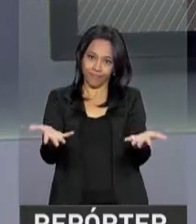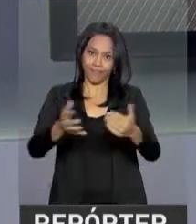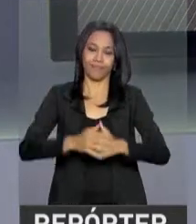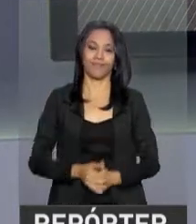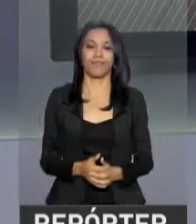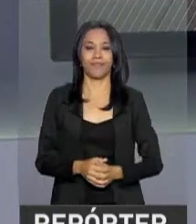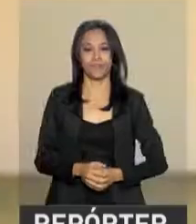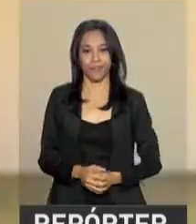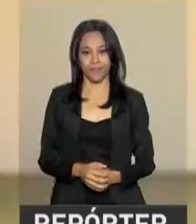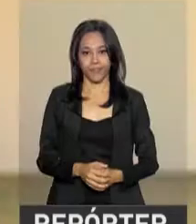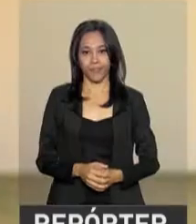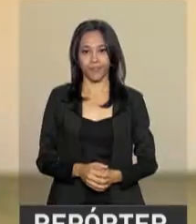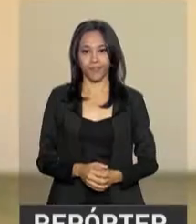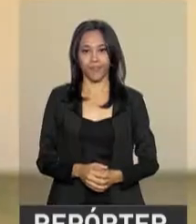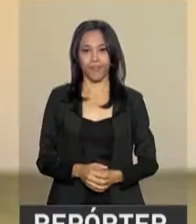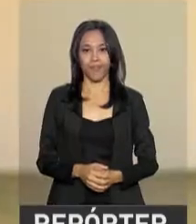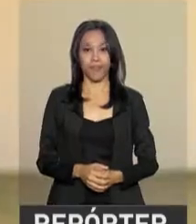sinais.